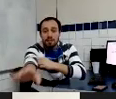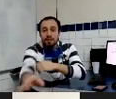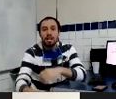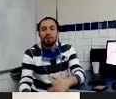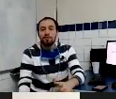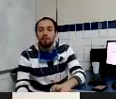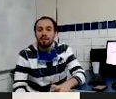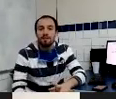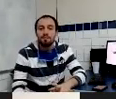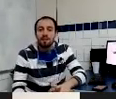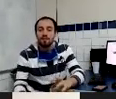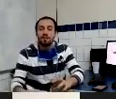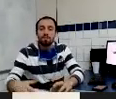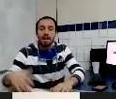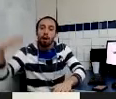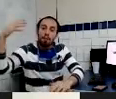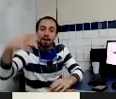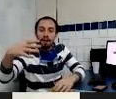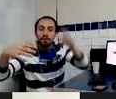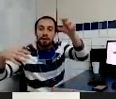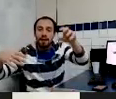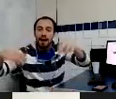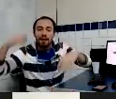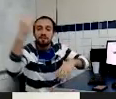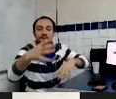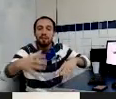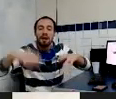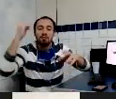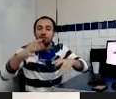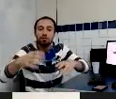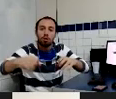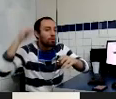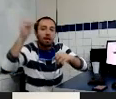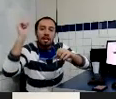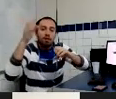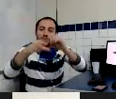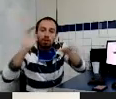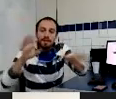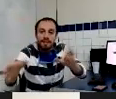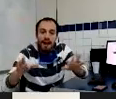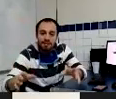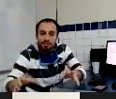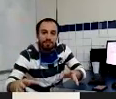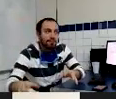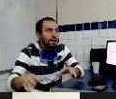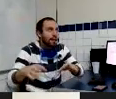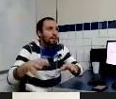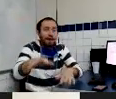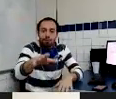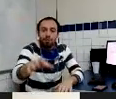pensar o seguinte. Ah, professor, é simples. É só você pegar o caminhão, o guindaste, o cimento, o tijolo e constrói cidades.